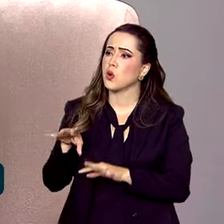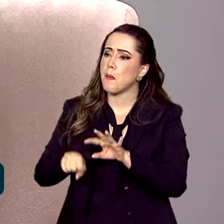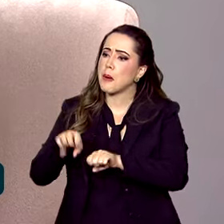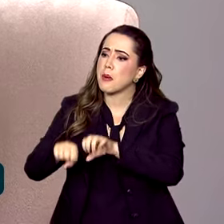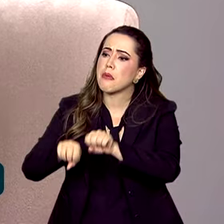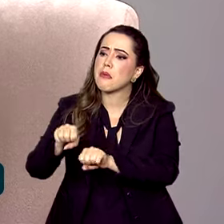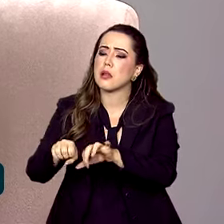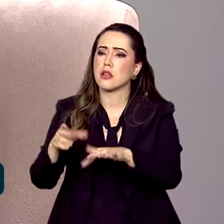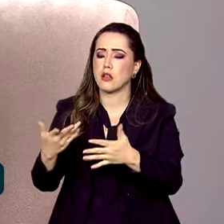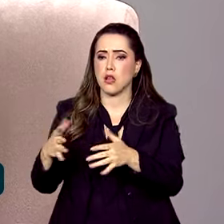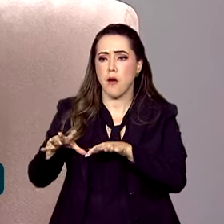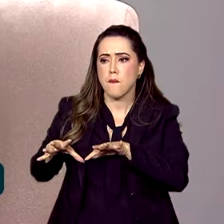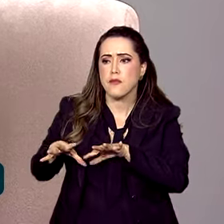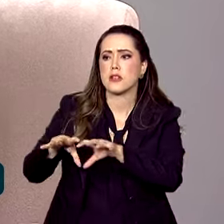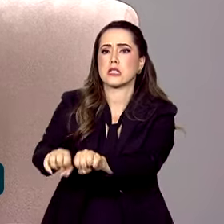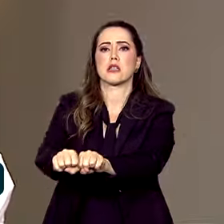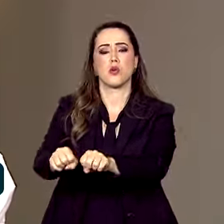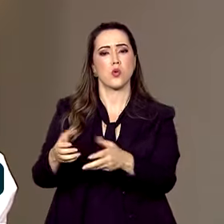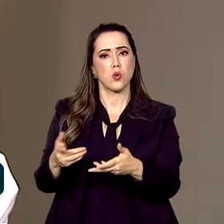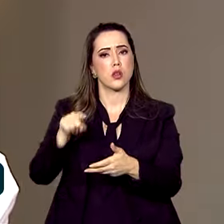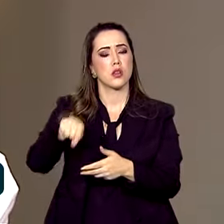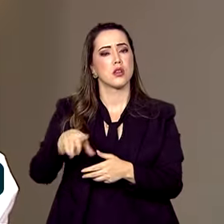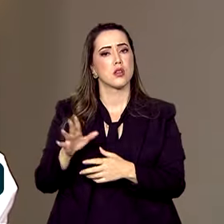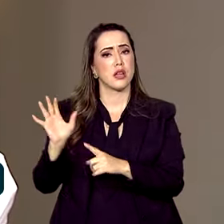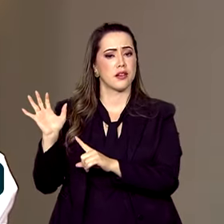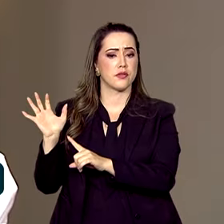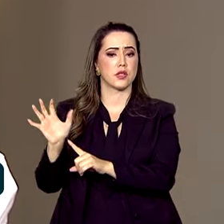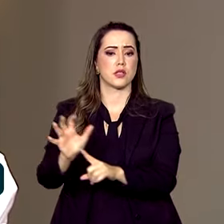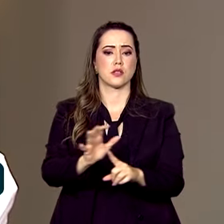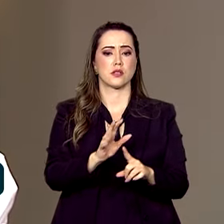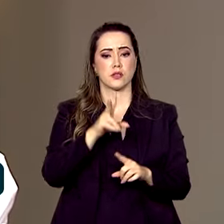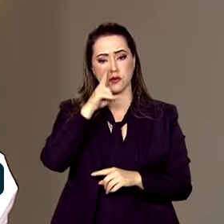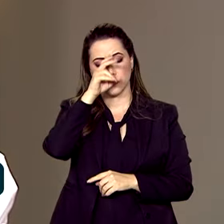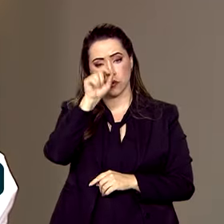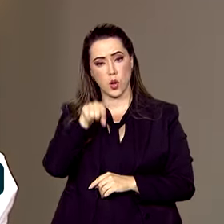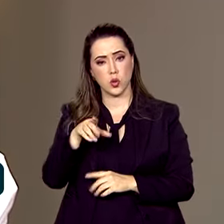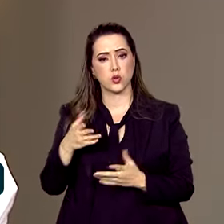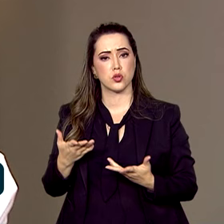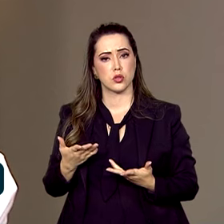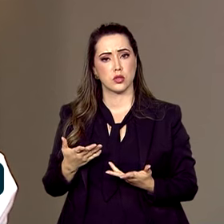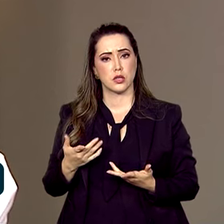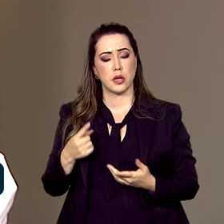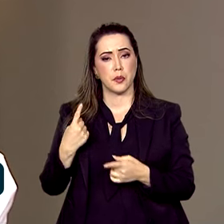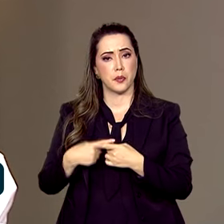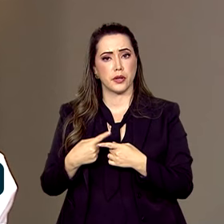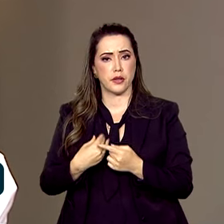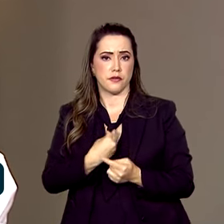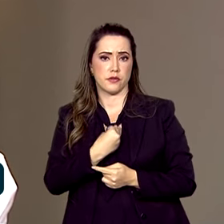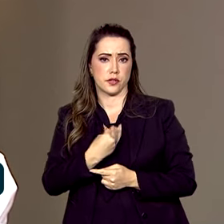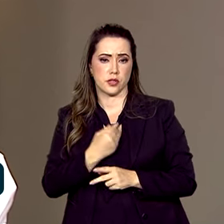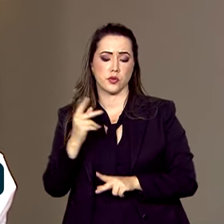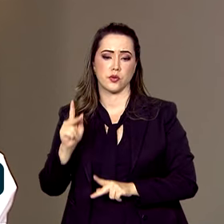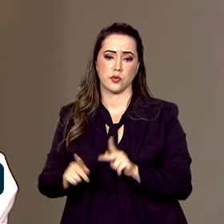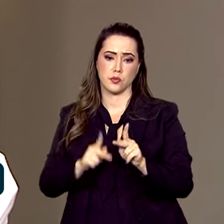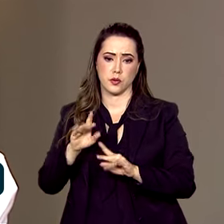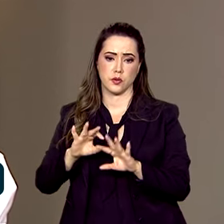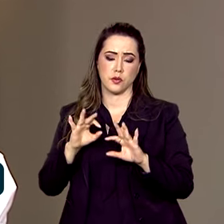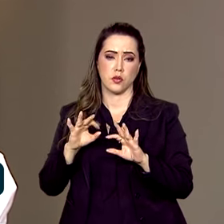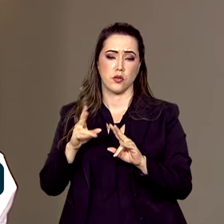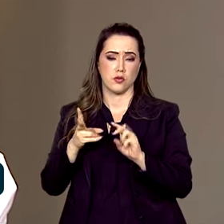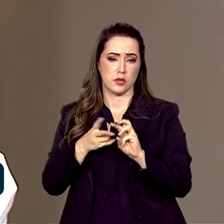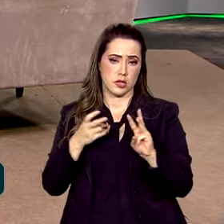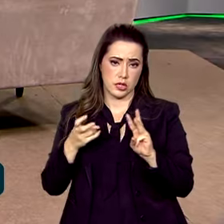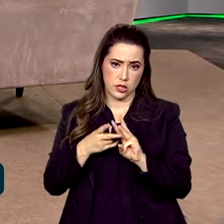inquestionavelmente uma invasão e ela tem um impacto muito forte, não só na vida dos povos indígenas